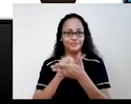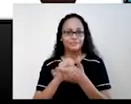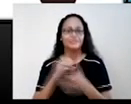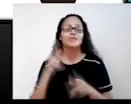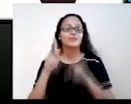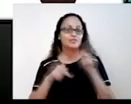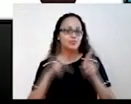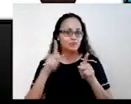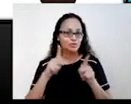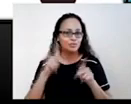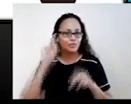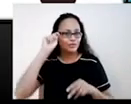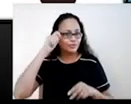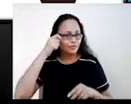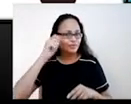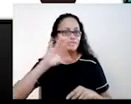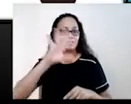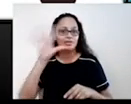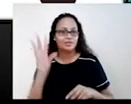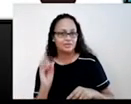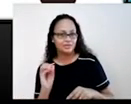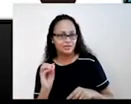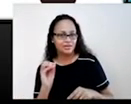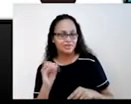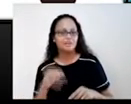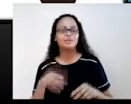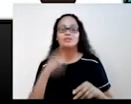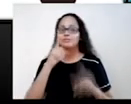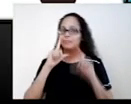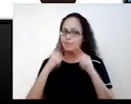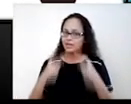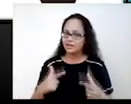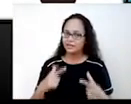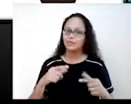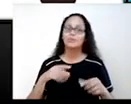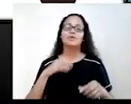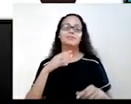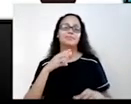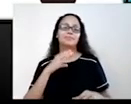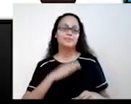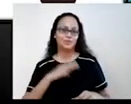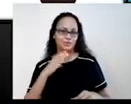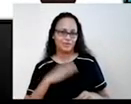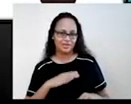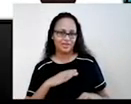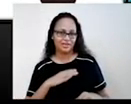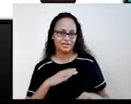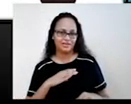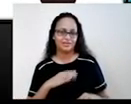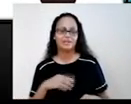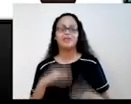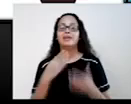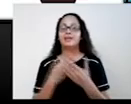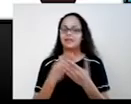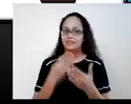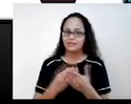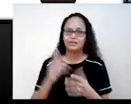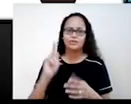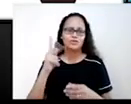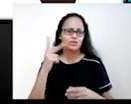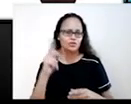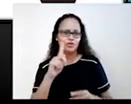língua portuguesa. Sim, nós já estudamos, né? Vocês têm aí aulas de história, geografia, há muitos anos sabem que quando